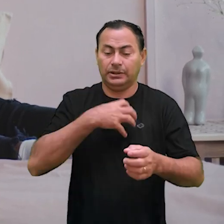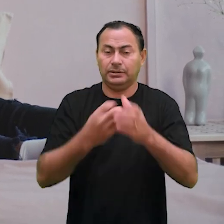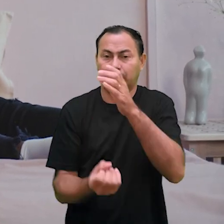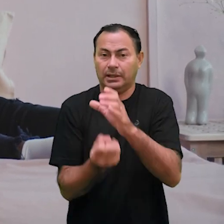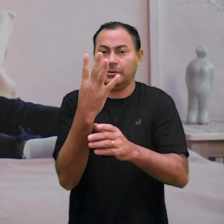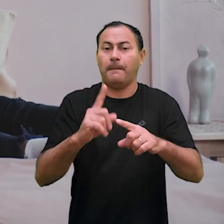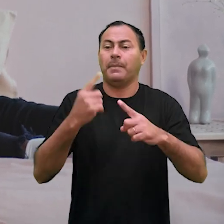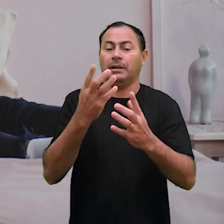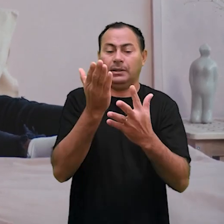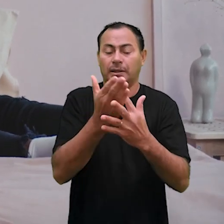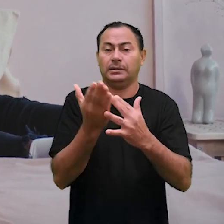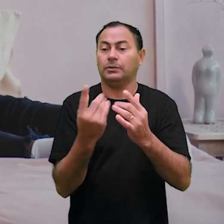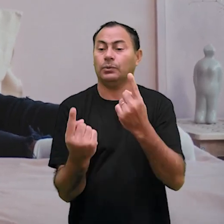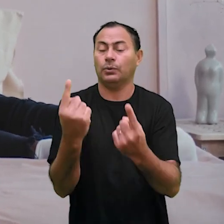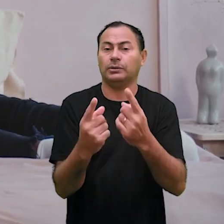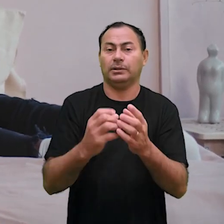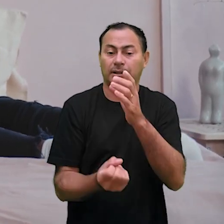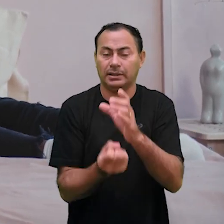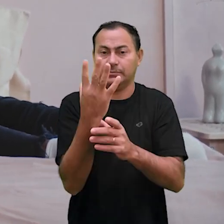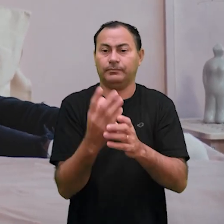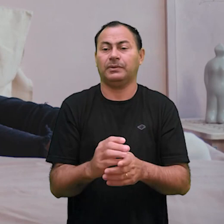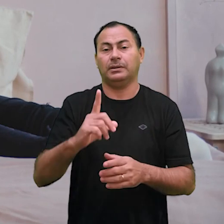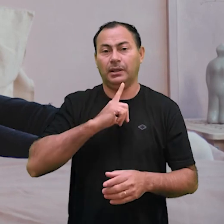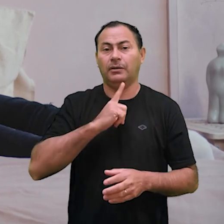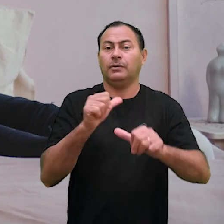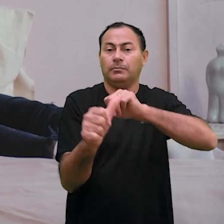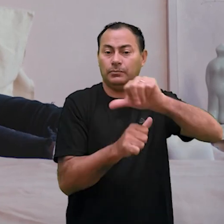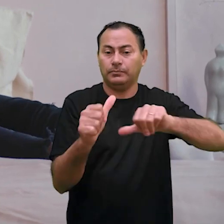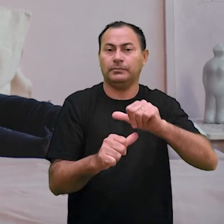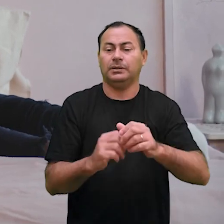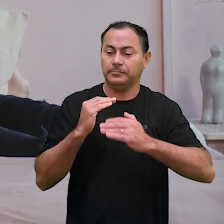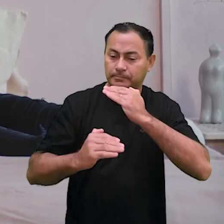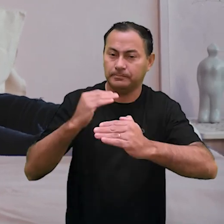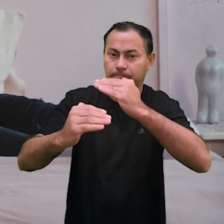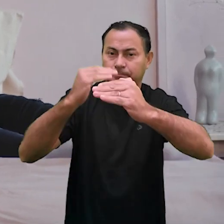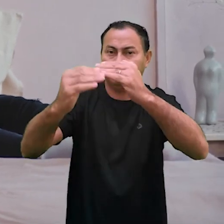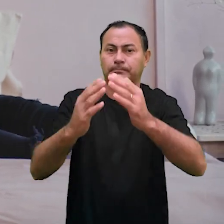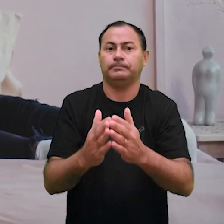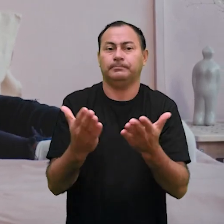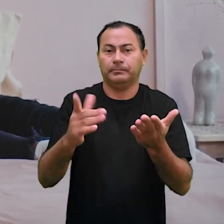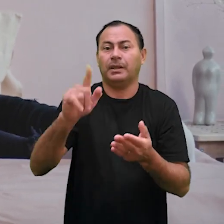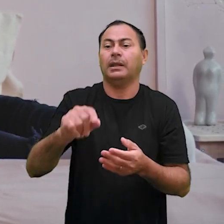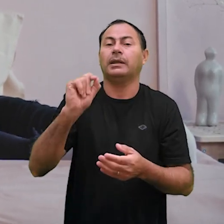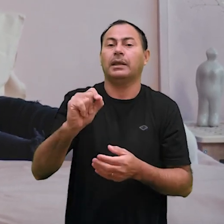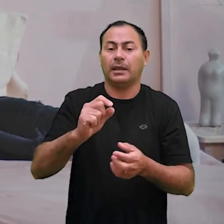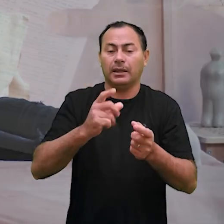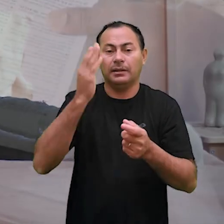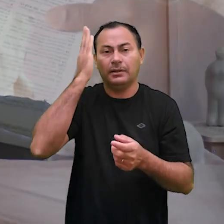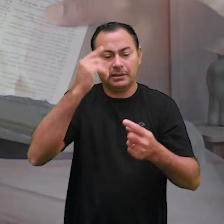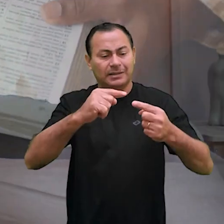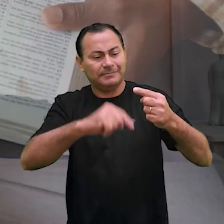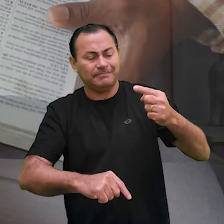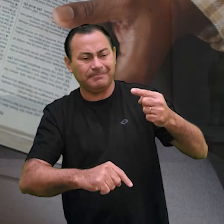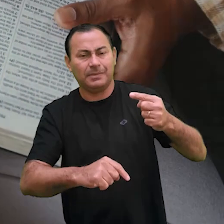houve 3 atos de criação, mas que entre um e outro ato de criação houve mutações e desenvolvimento.